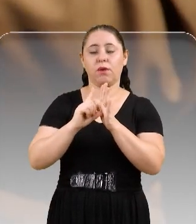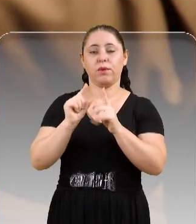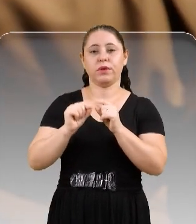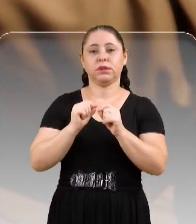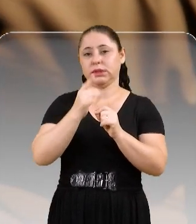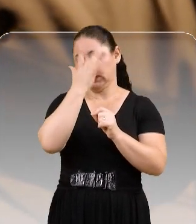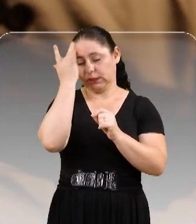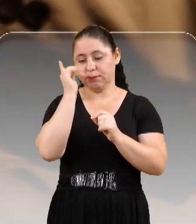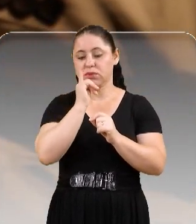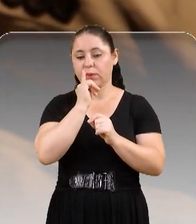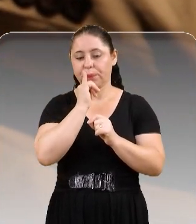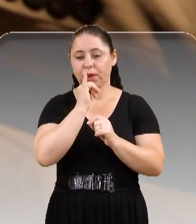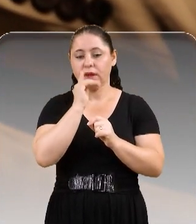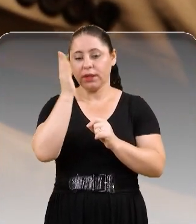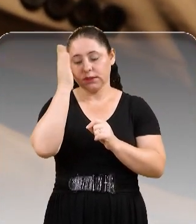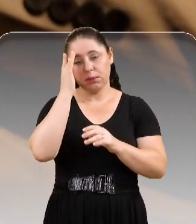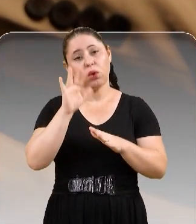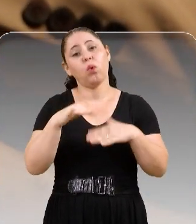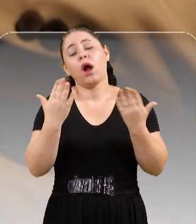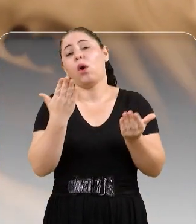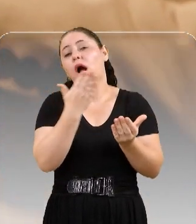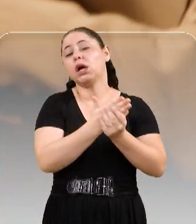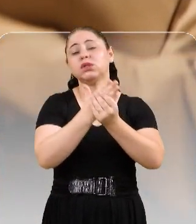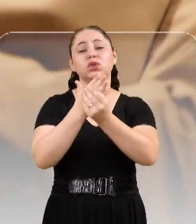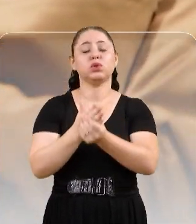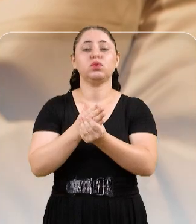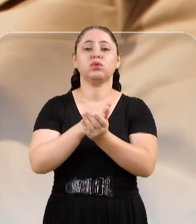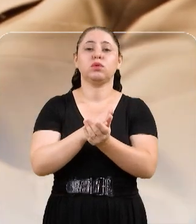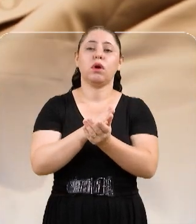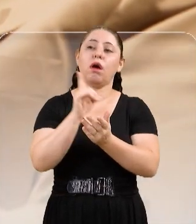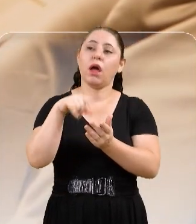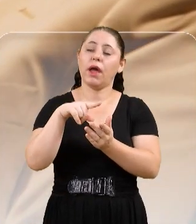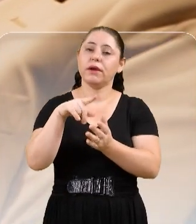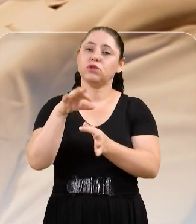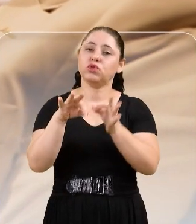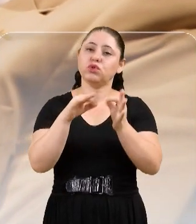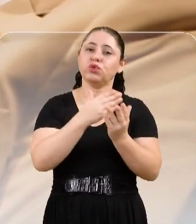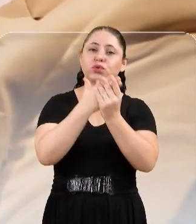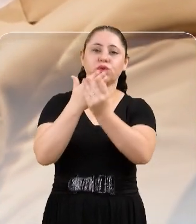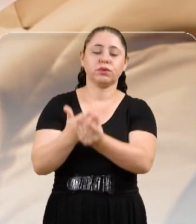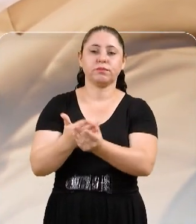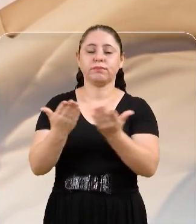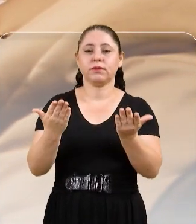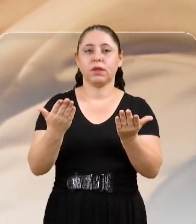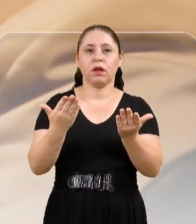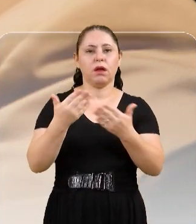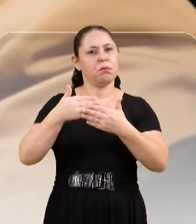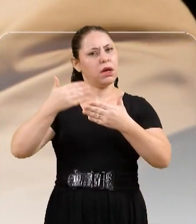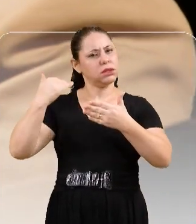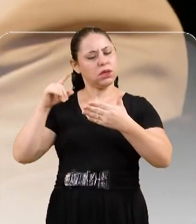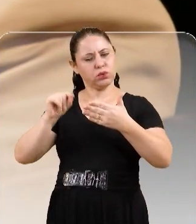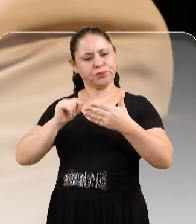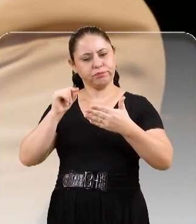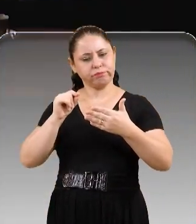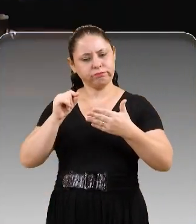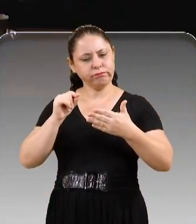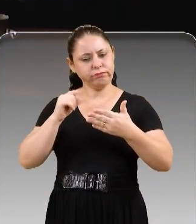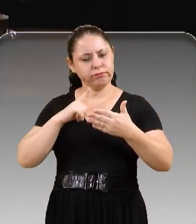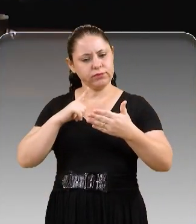né, para que essas ações venham a serem ajuizadas.